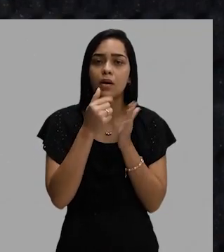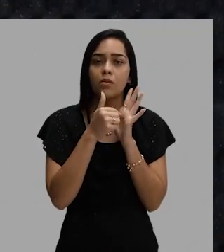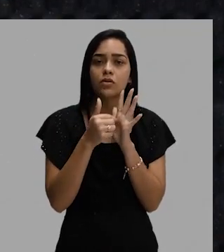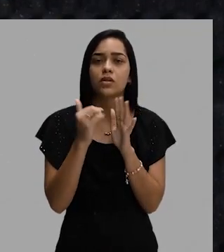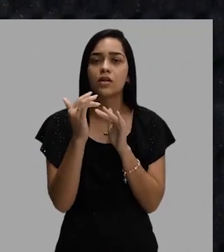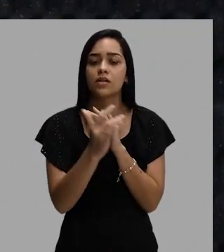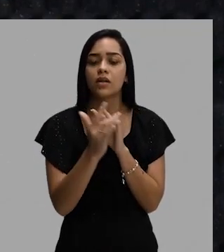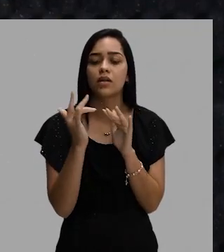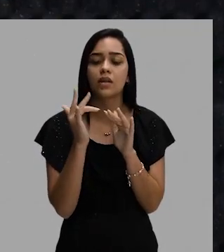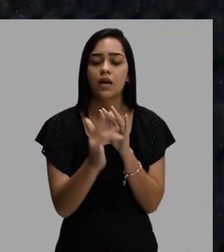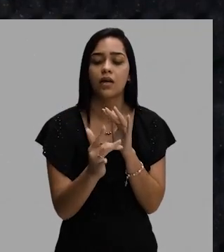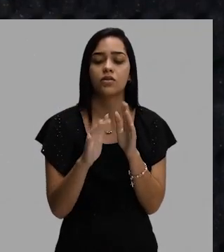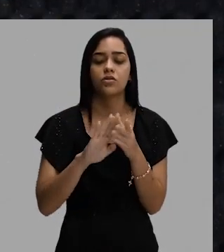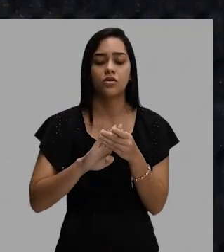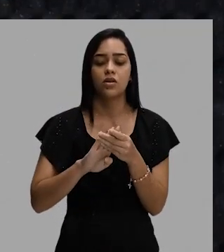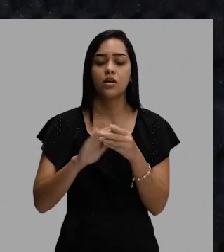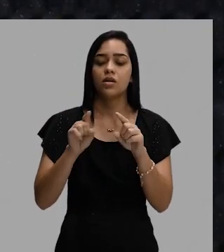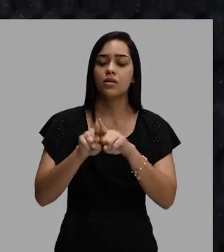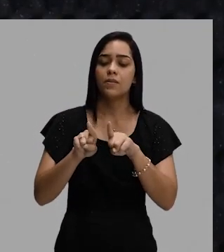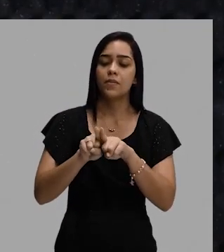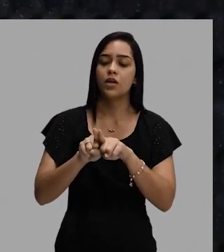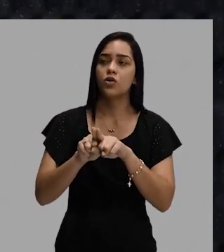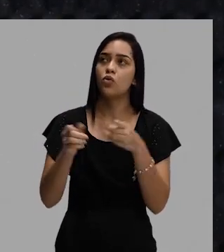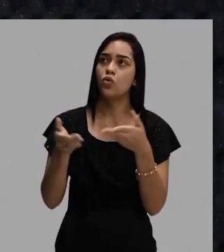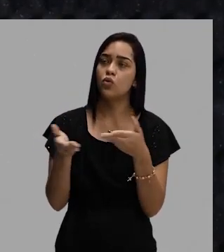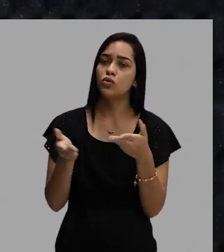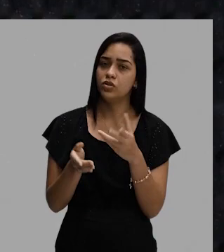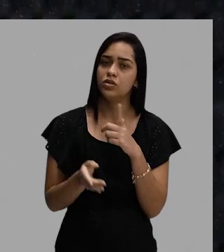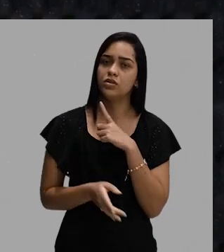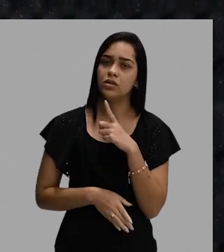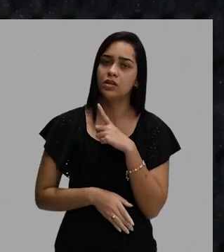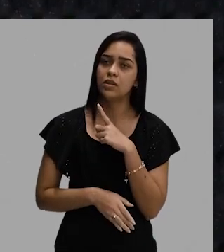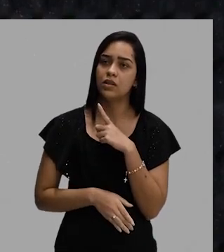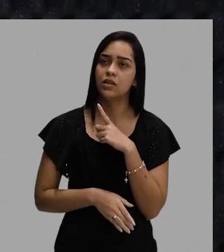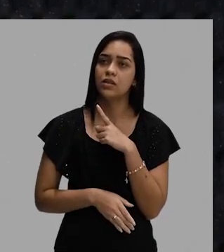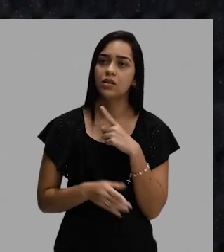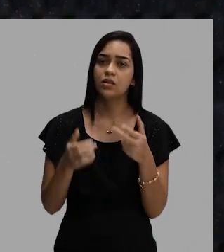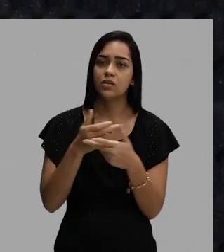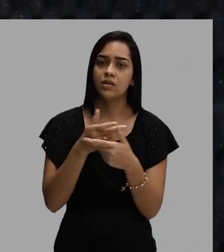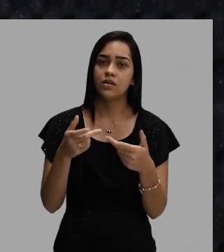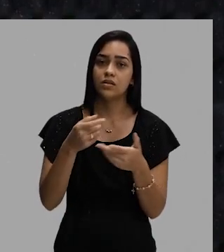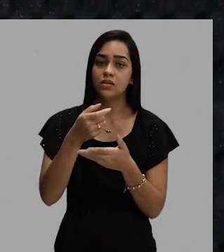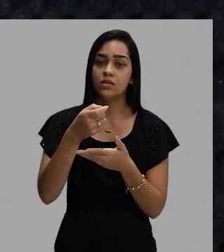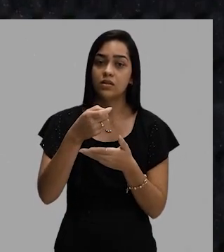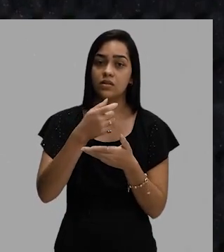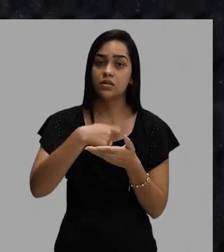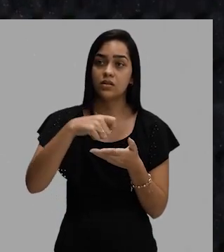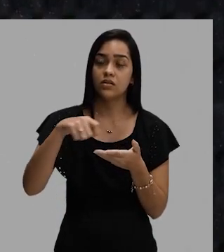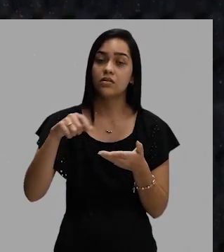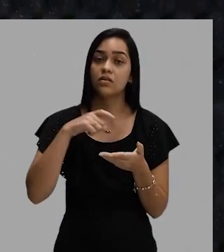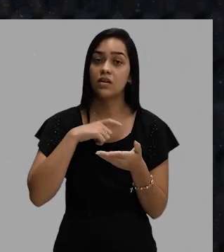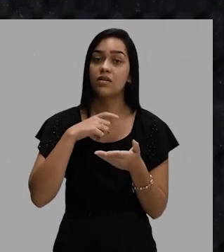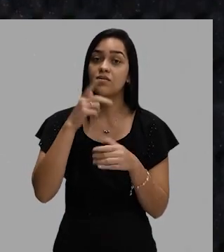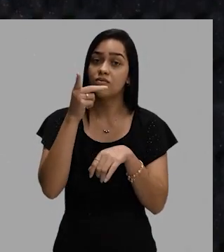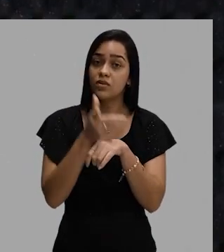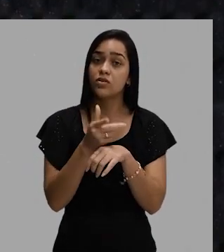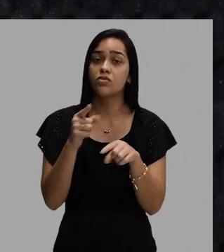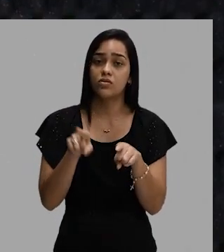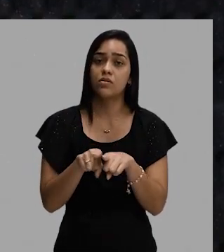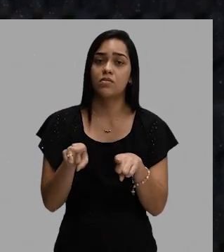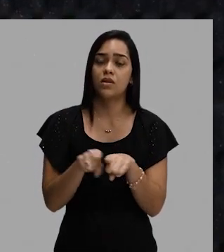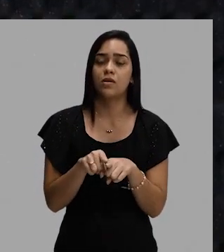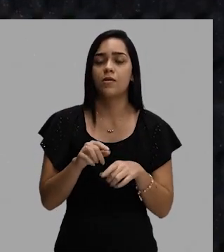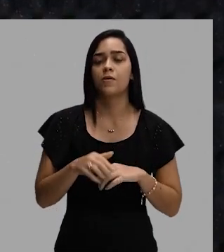na internet. Hoje, além dos textos escritos, nós usamos muitos vídeos. Então,